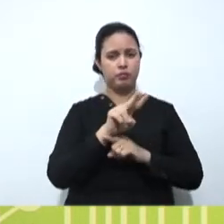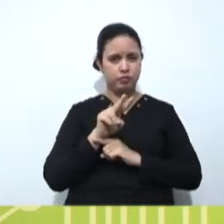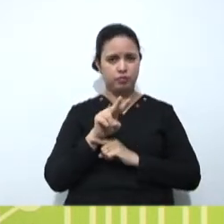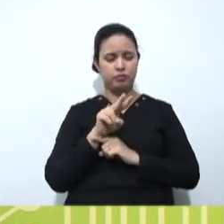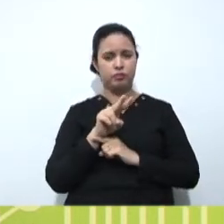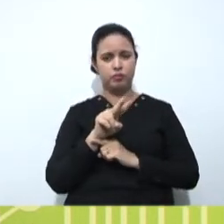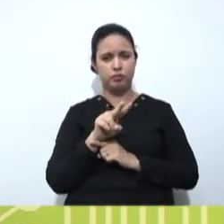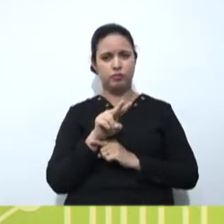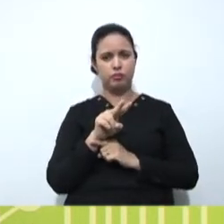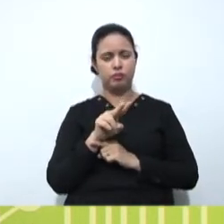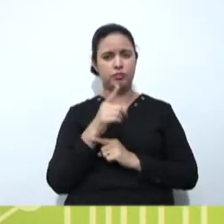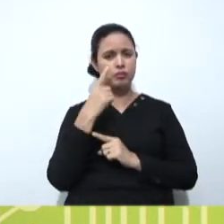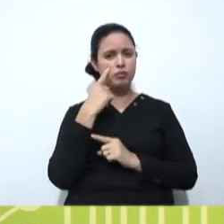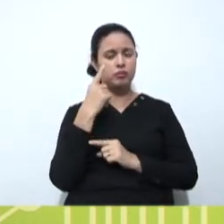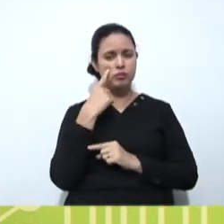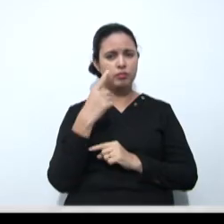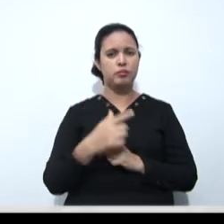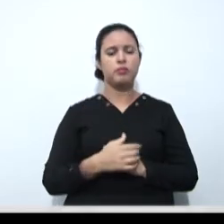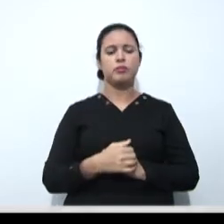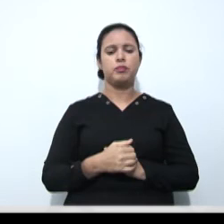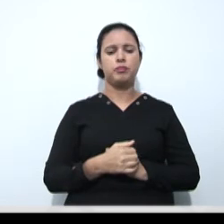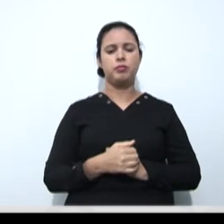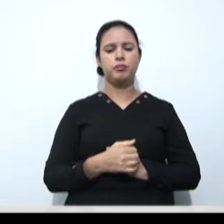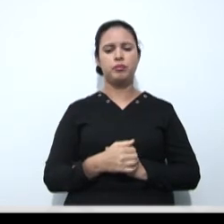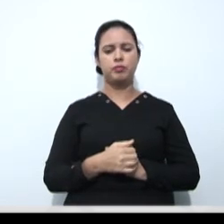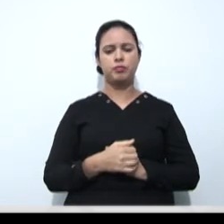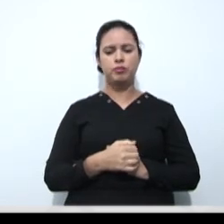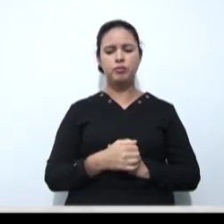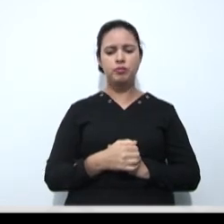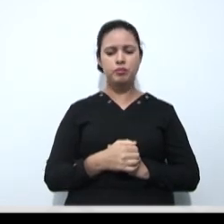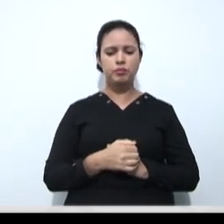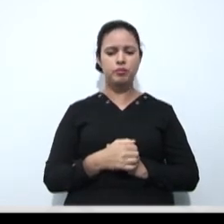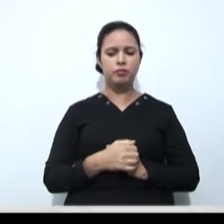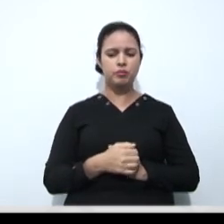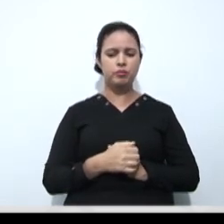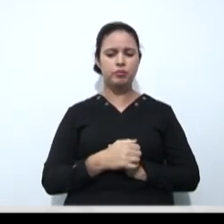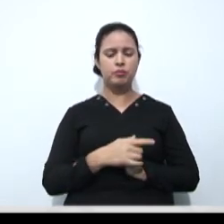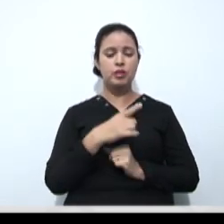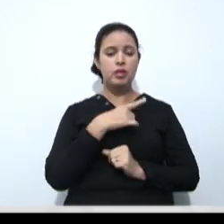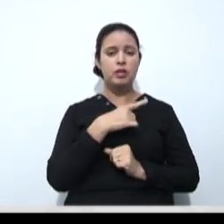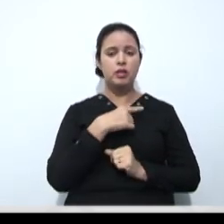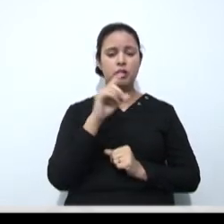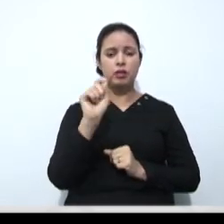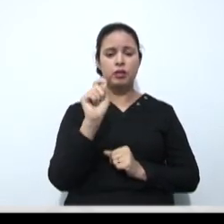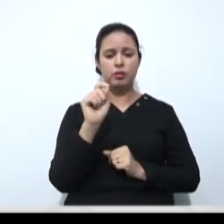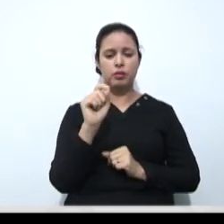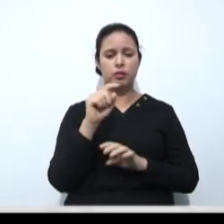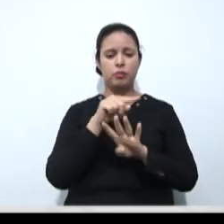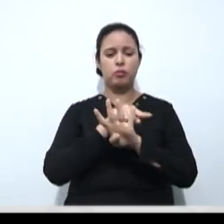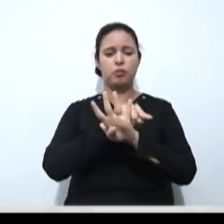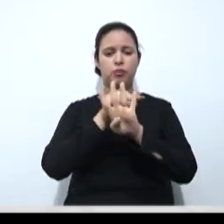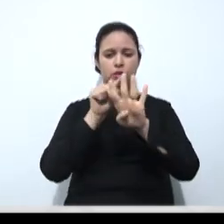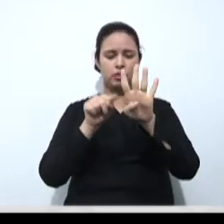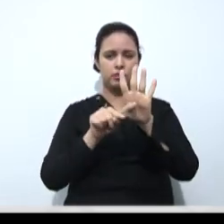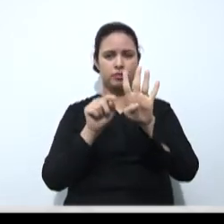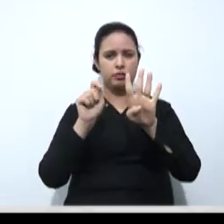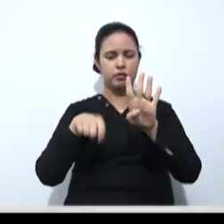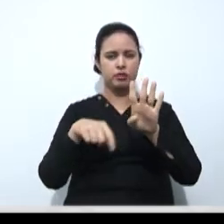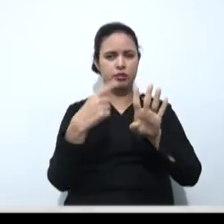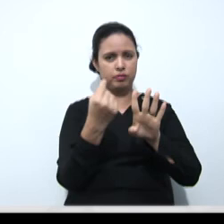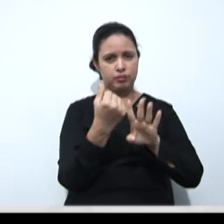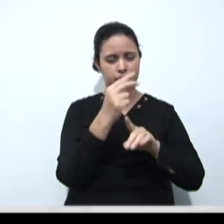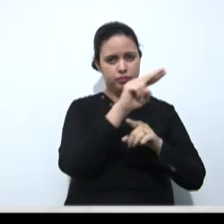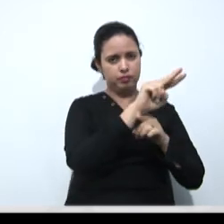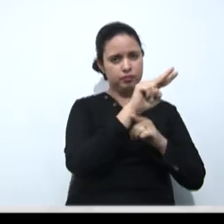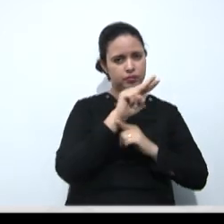para a nossa cooperativa? Vamos lá. Então, veja aí comigo que existem pelo menos 4 fontes de financiamento